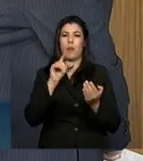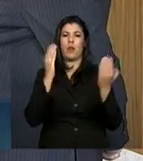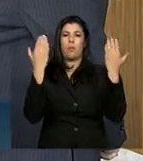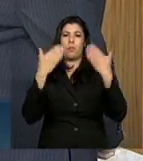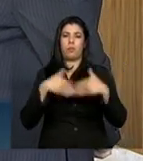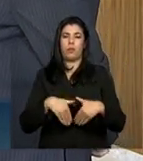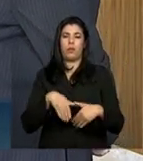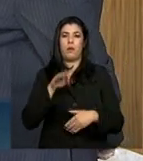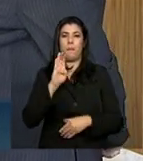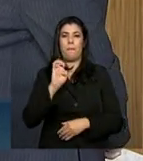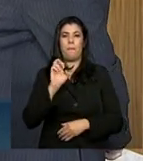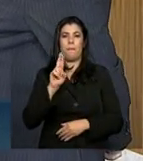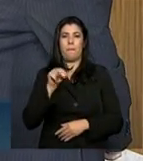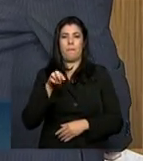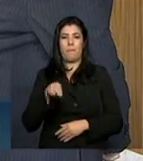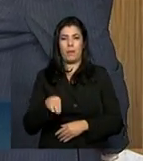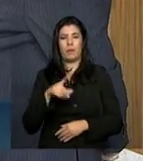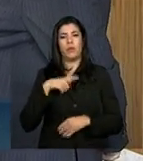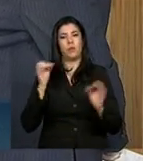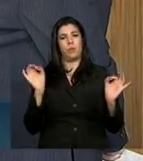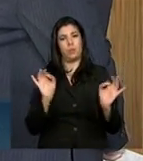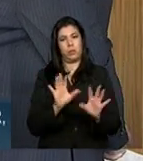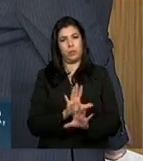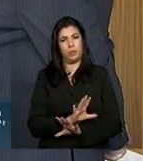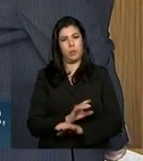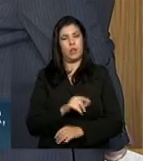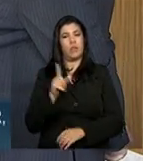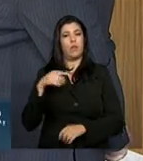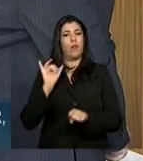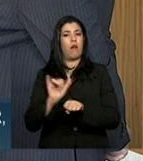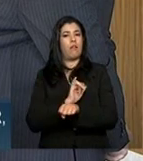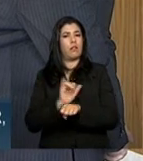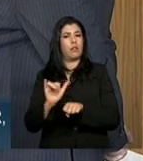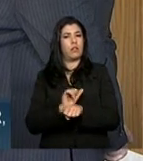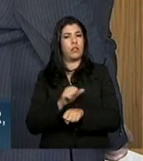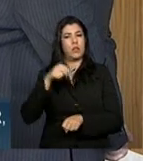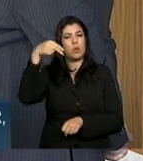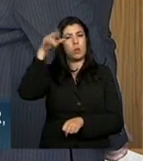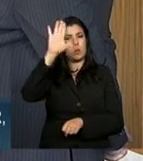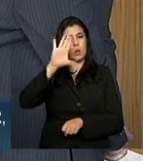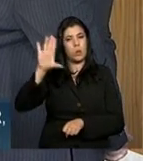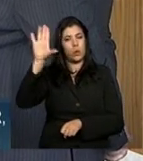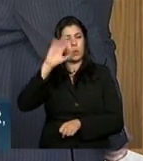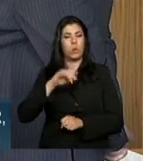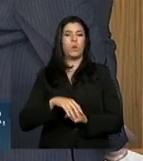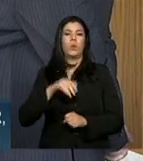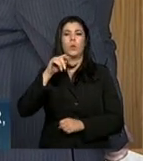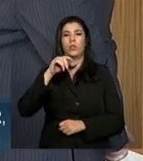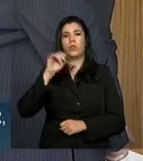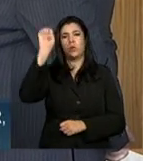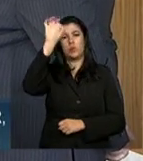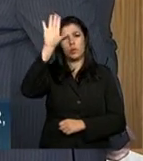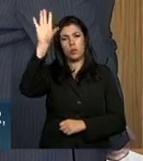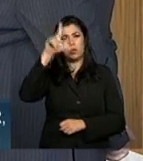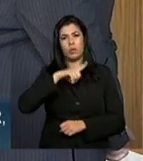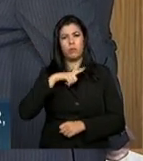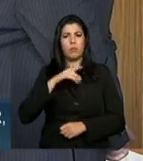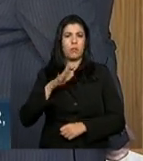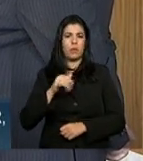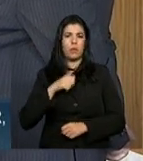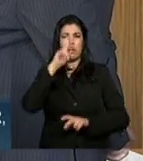É um país com uma localização estratégica no norte da Europa e com uma população de aproximadamente 81 milhões de